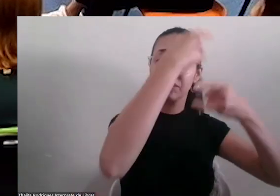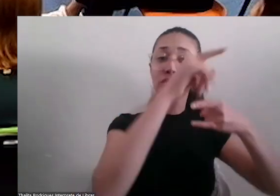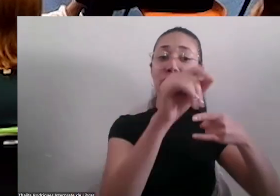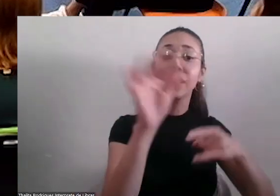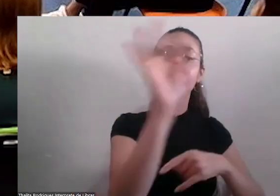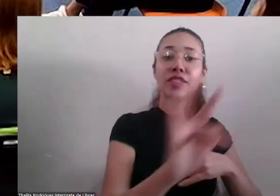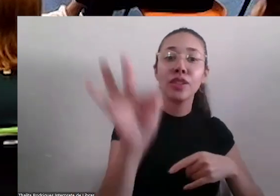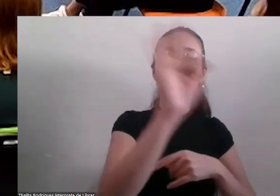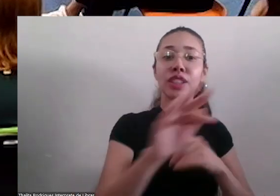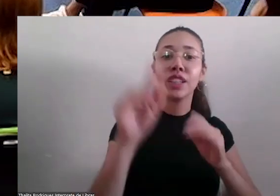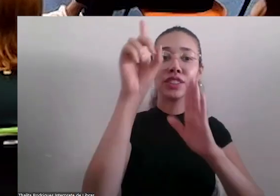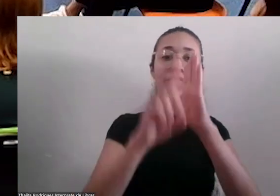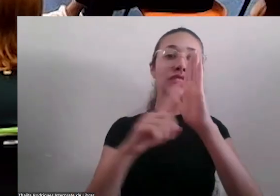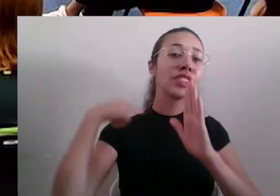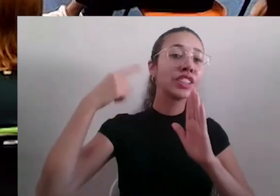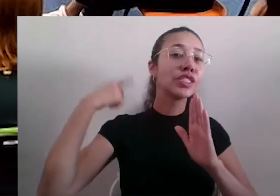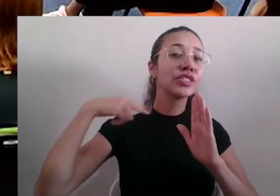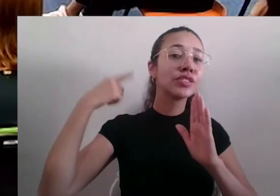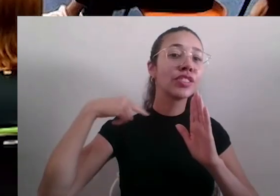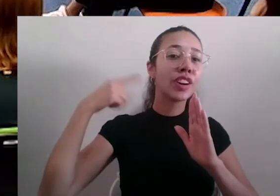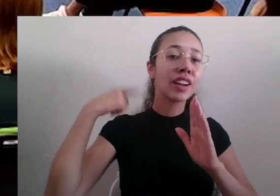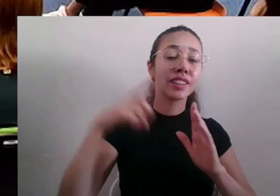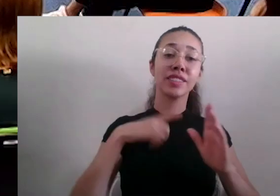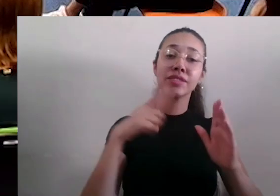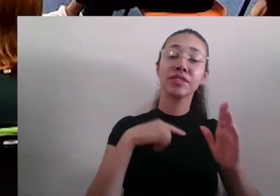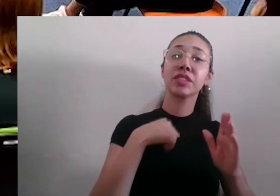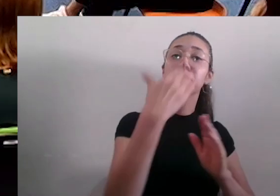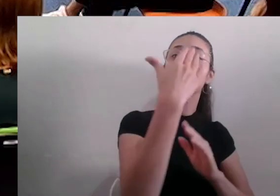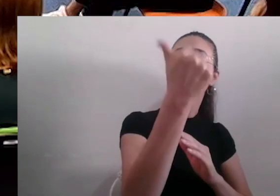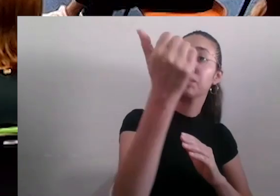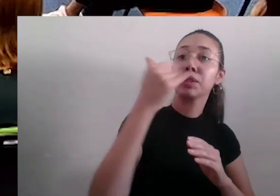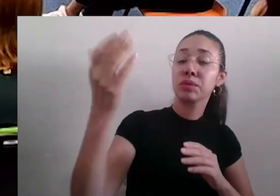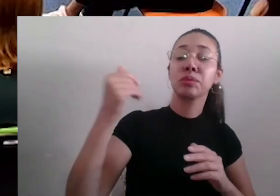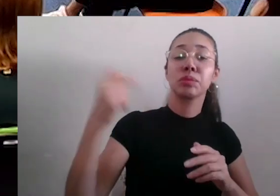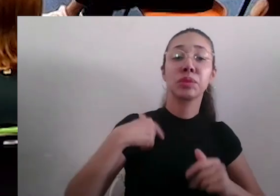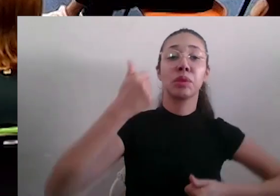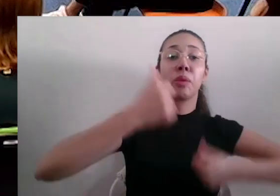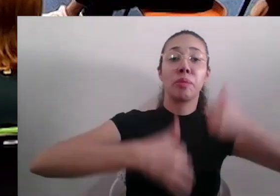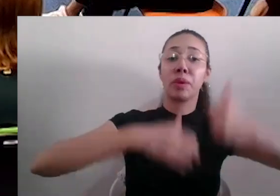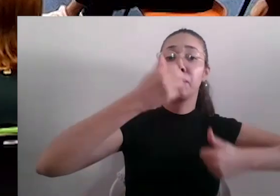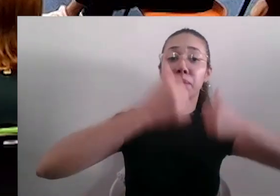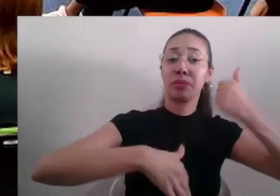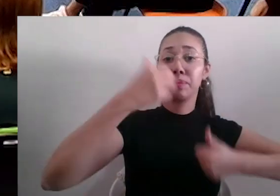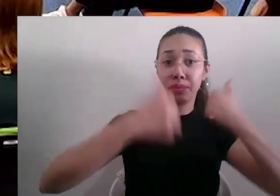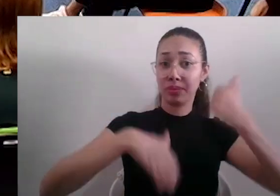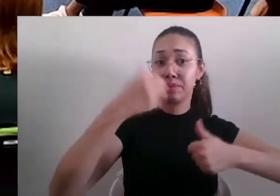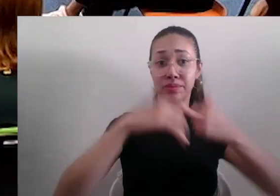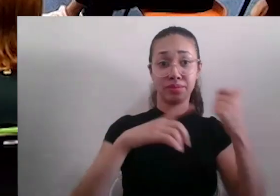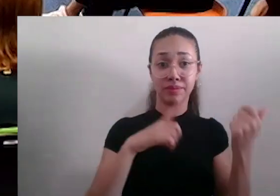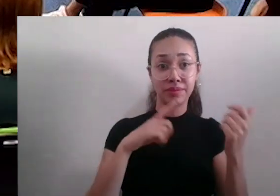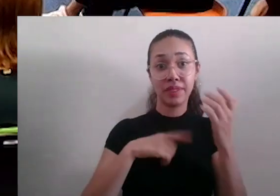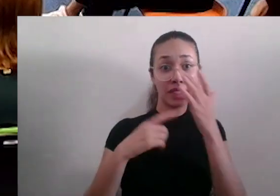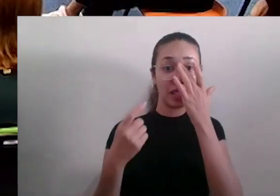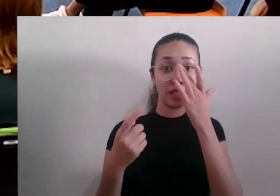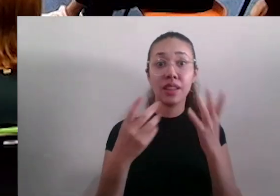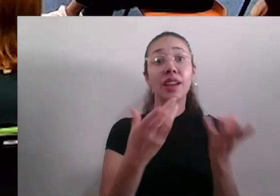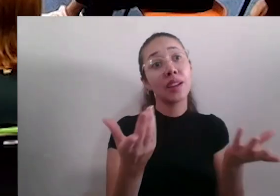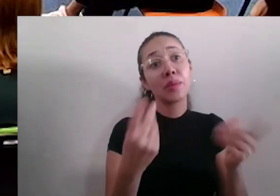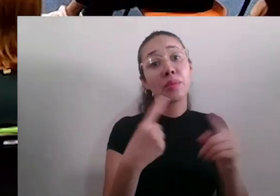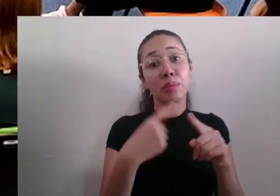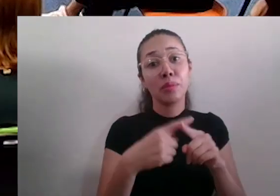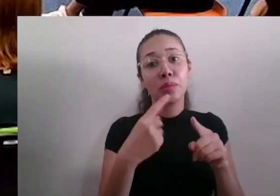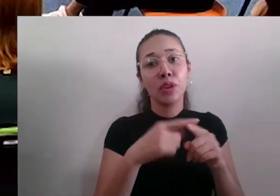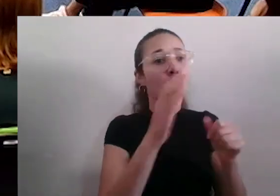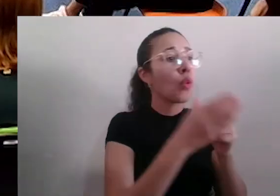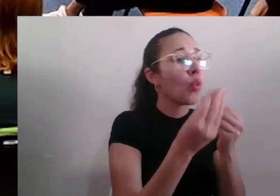muita muita coisa eh porque justamente é uma caixa preta então nós somos pessoas curiosas a gente quer saber